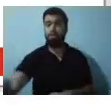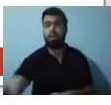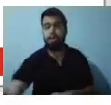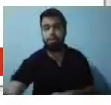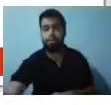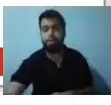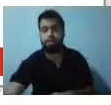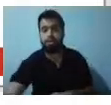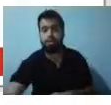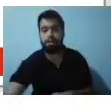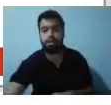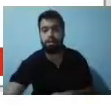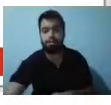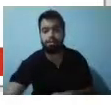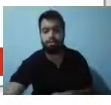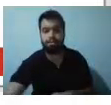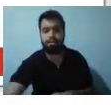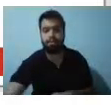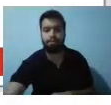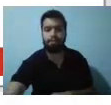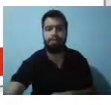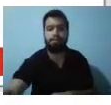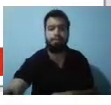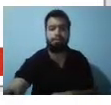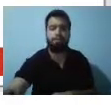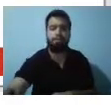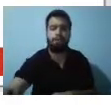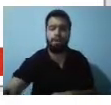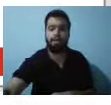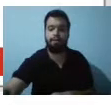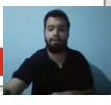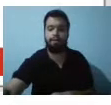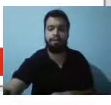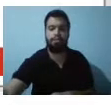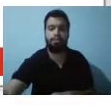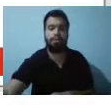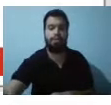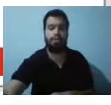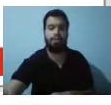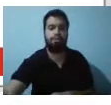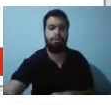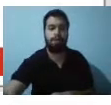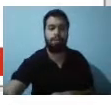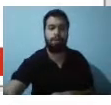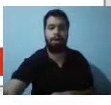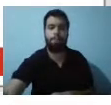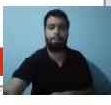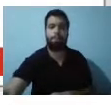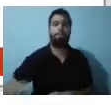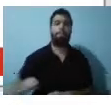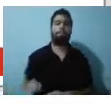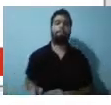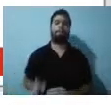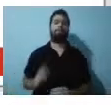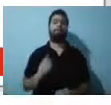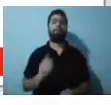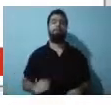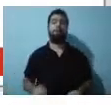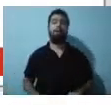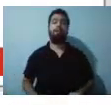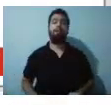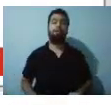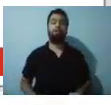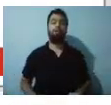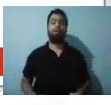E aqui eu errei um pouquinho, né? Não é 384... 386 até 387, tá? As